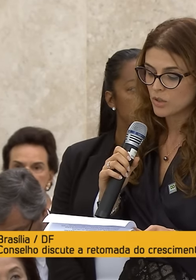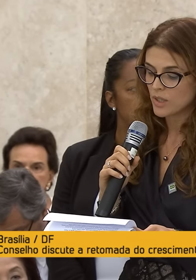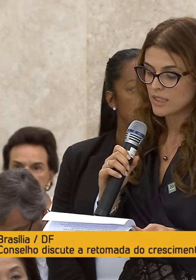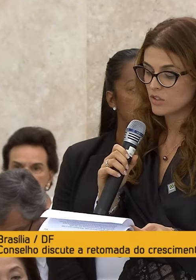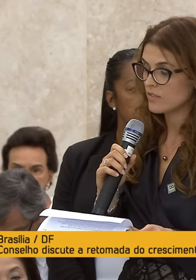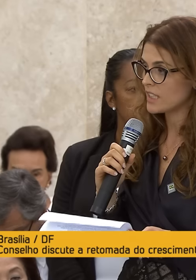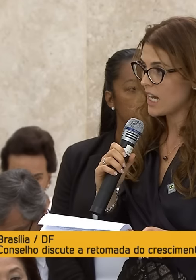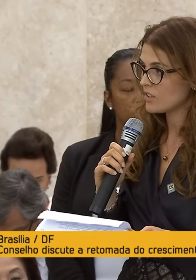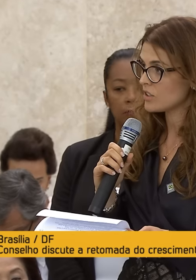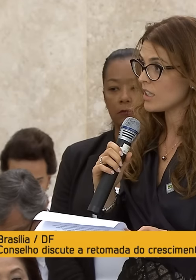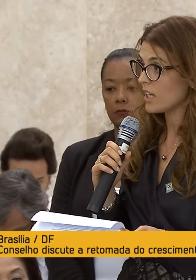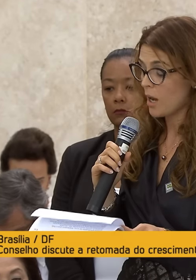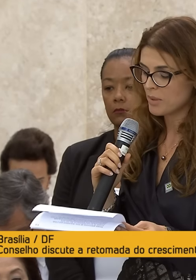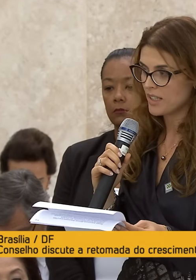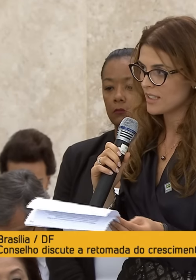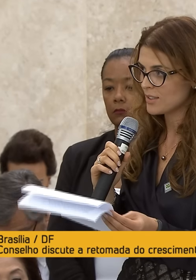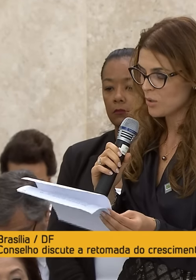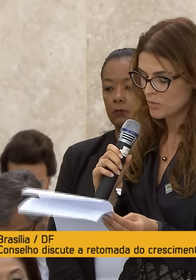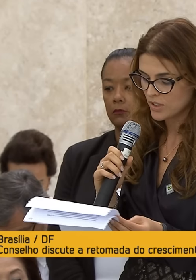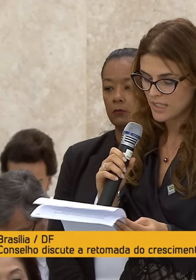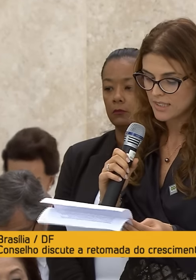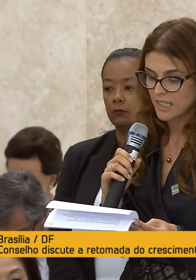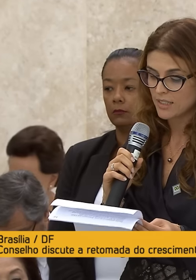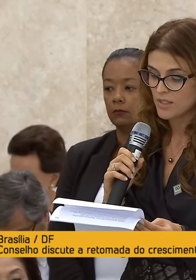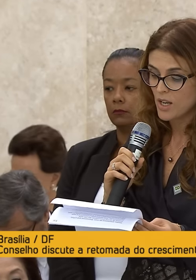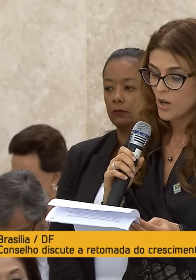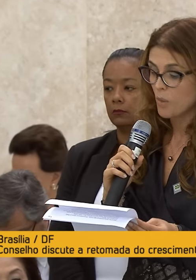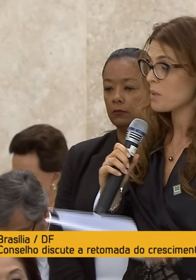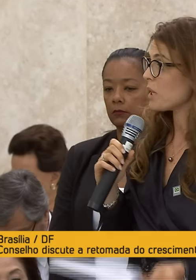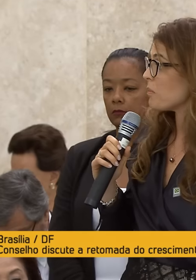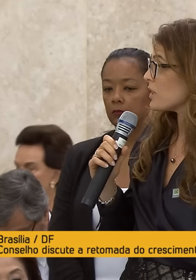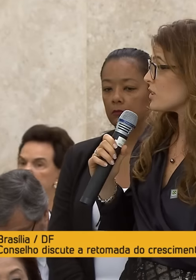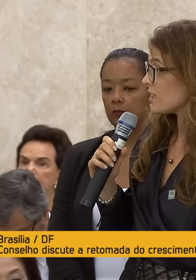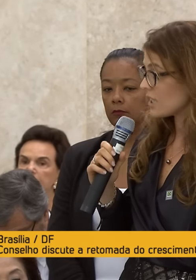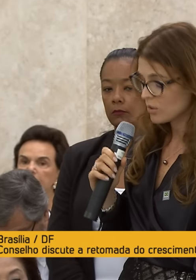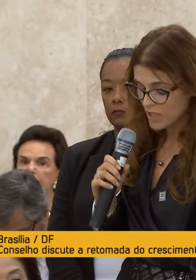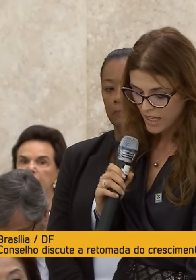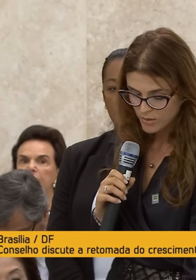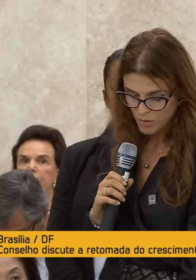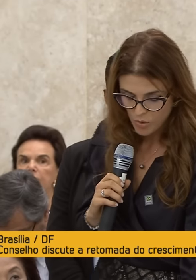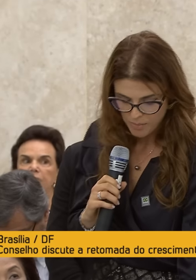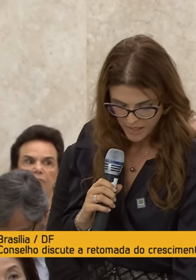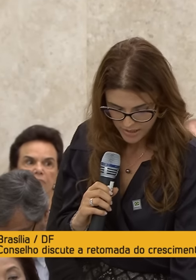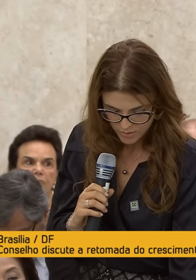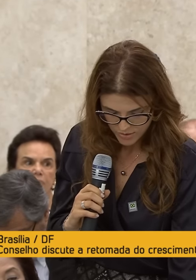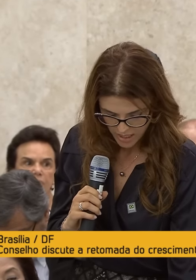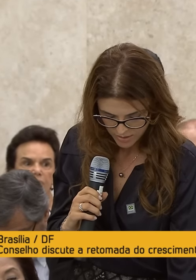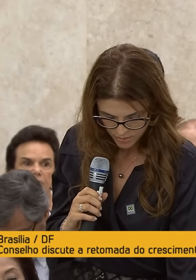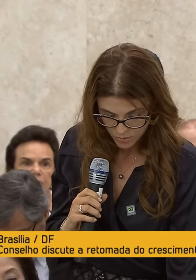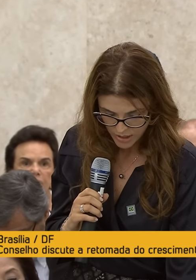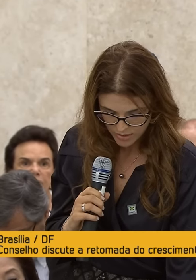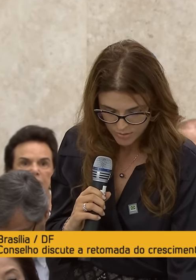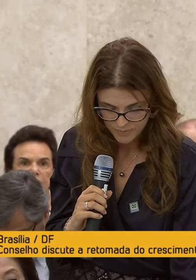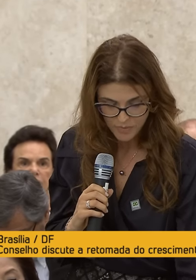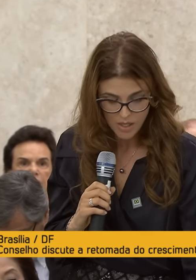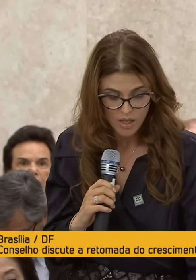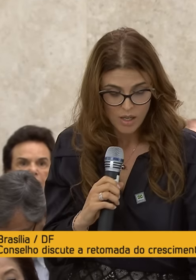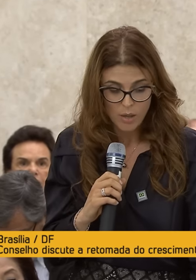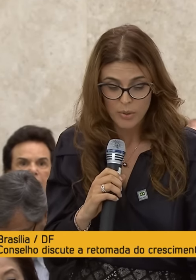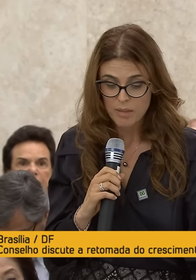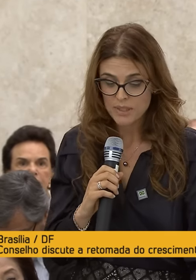Temos que agir com assertividade e rapidez, como disse a Zena. O primeiro passo está sendo dado com a PEC dos gastos, do